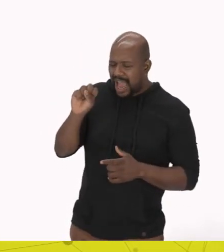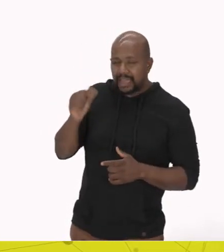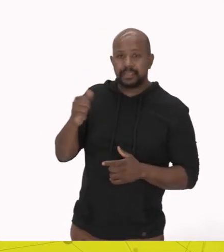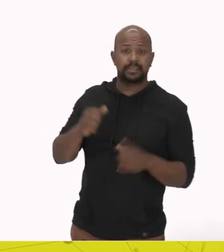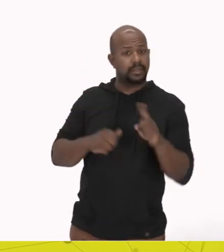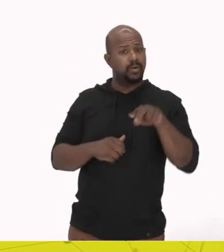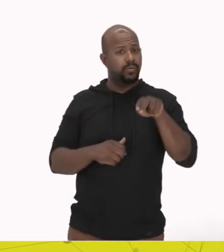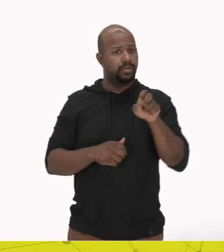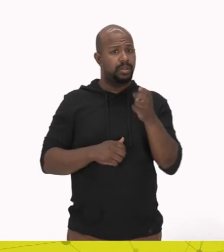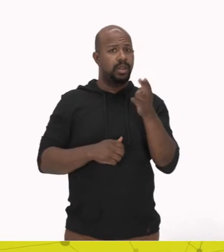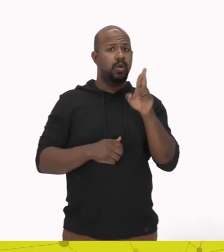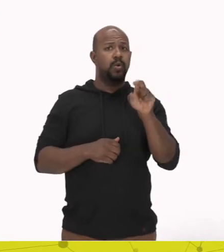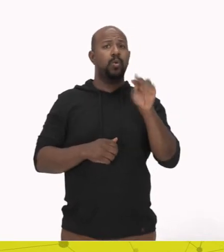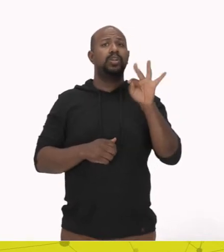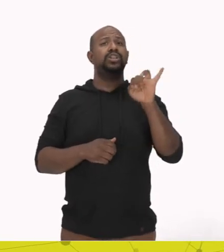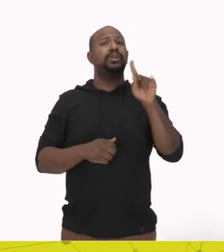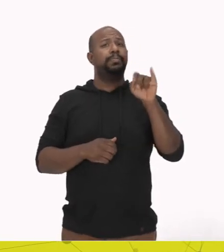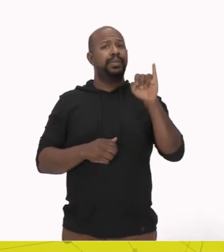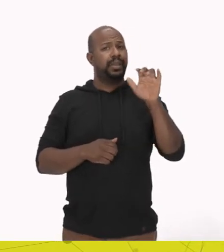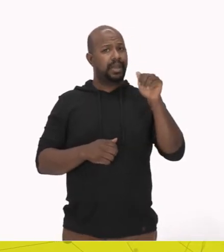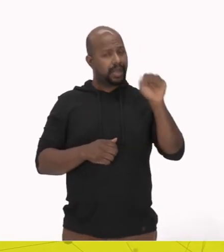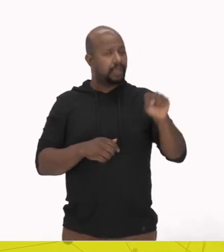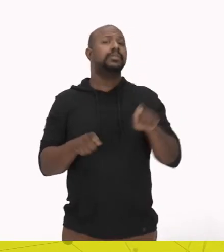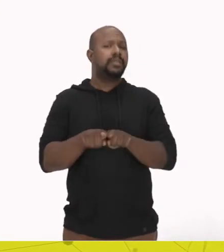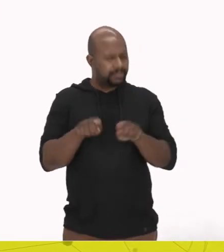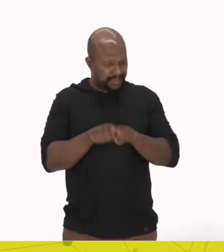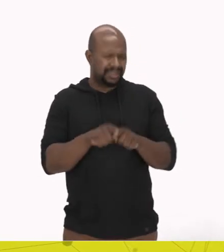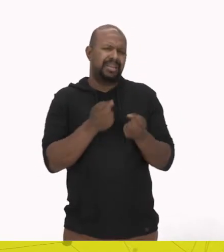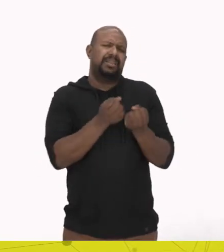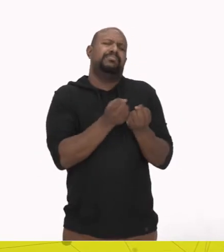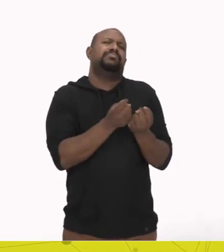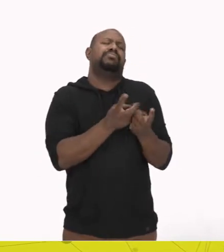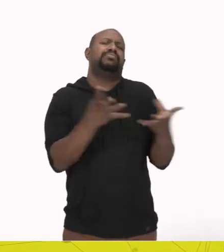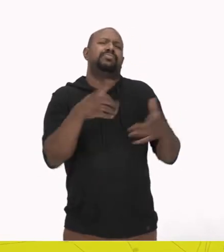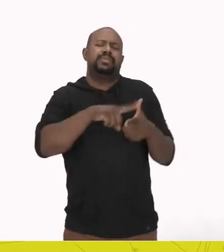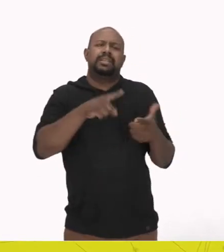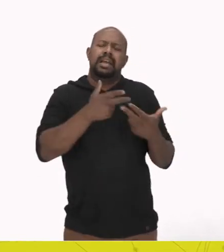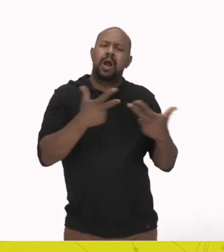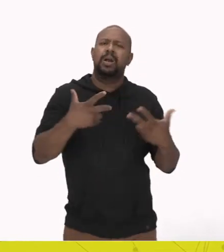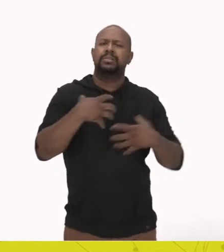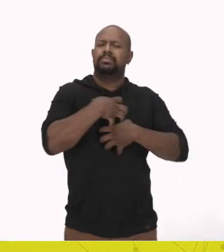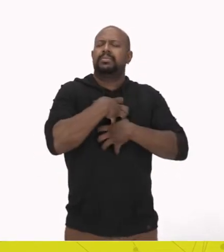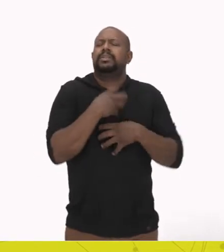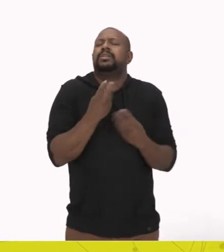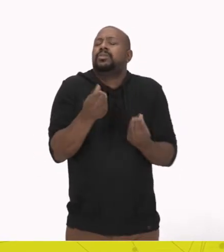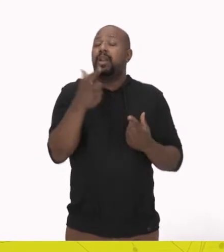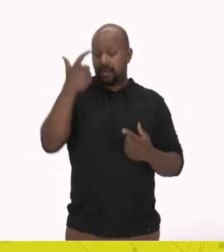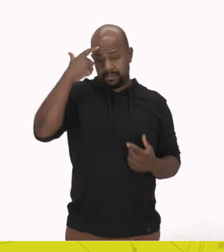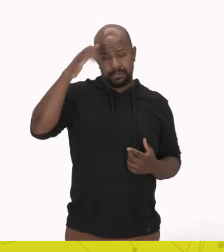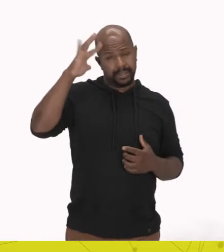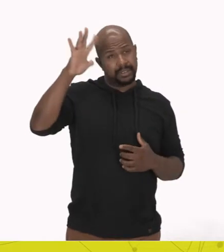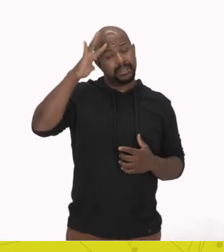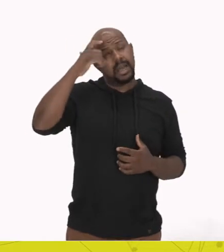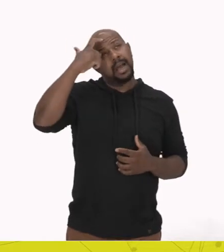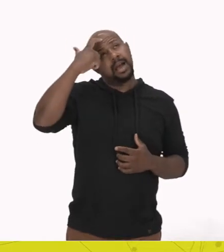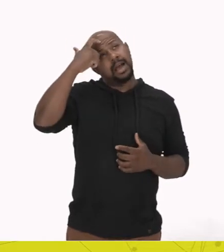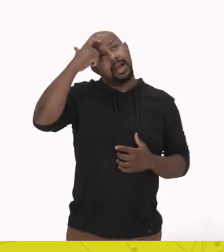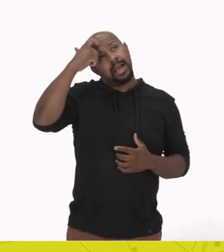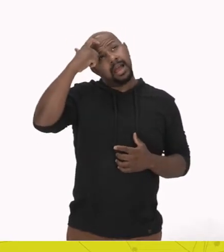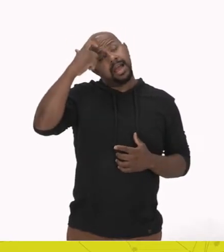neurodiversas. Pessoas neurotípicas também convivem com várias questões de ordem sensorial. Vamos pensar